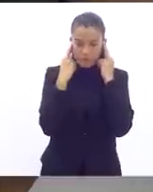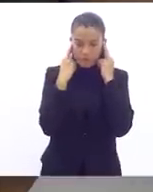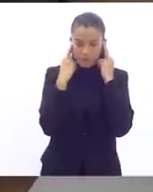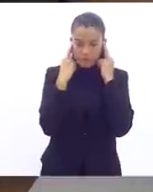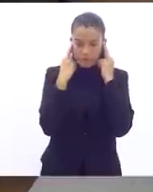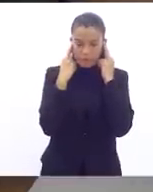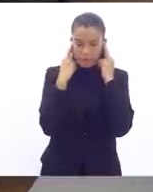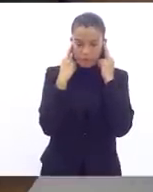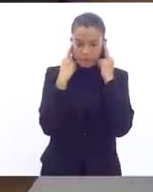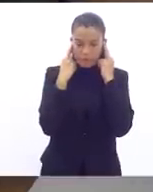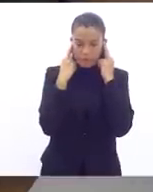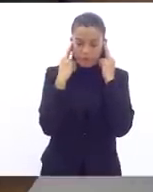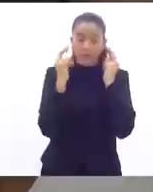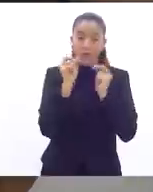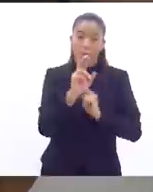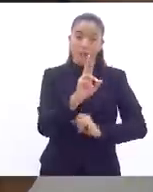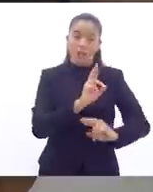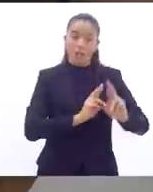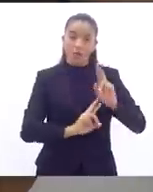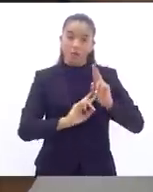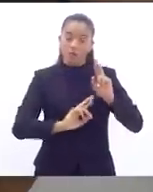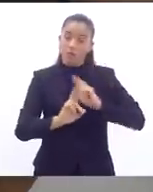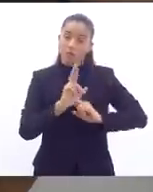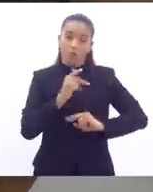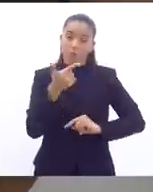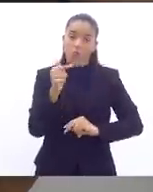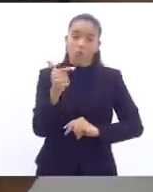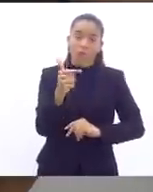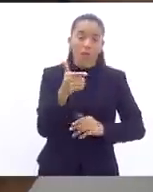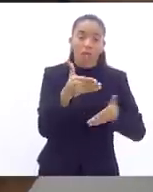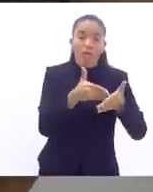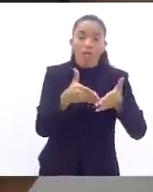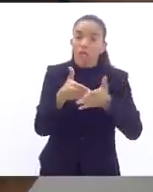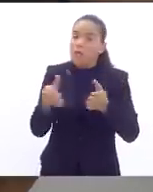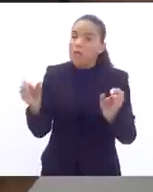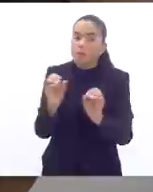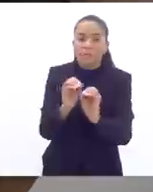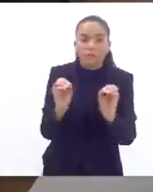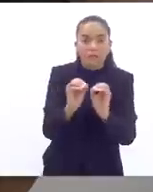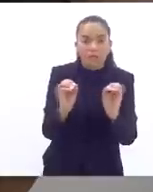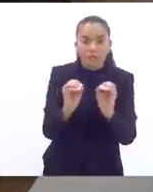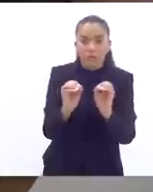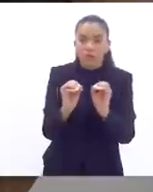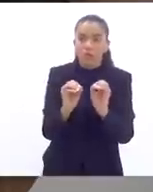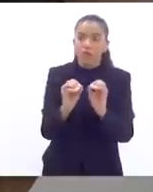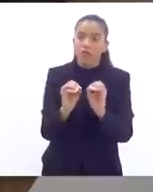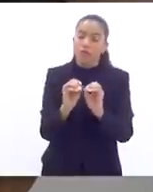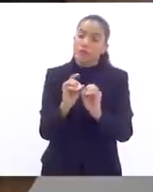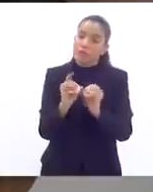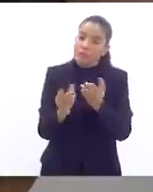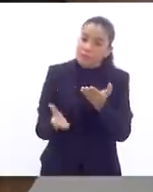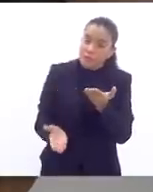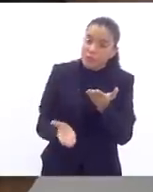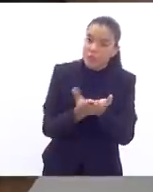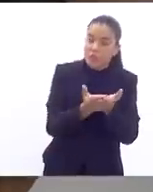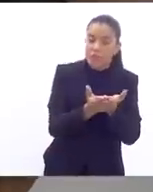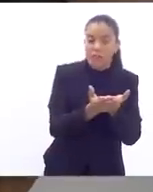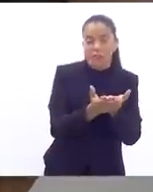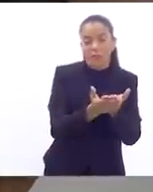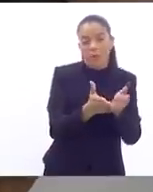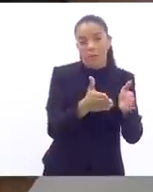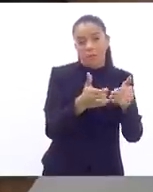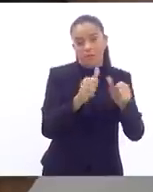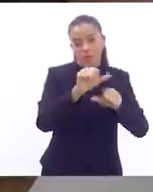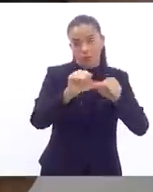foi respondido que não tem impedimento nenhum de pessoa protocolar a parte pediu